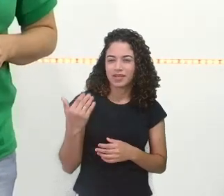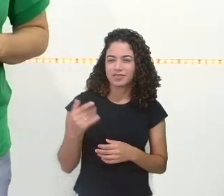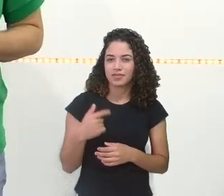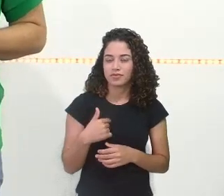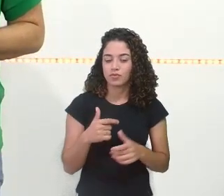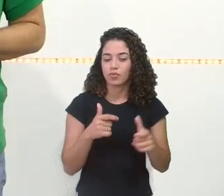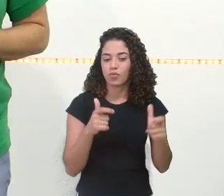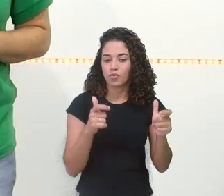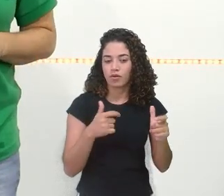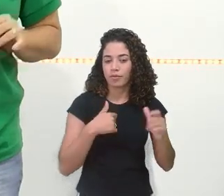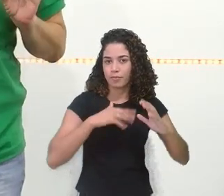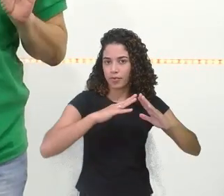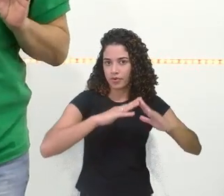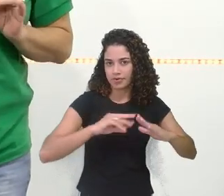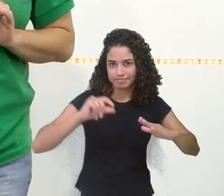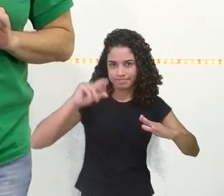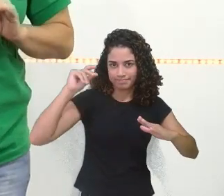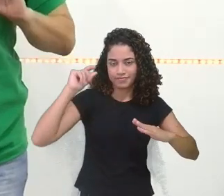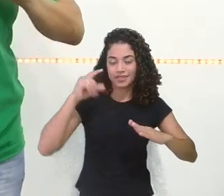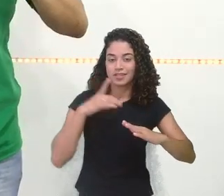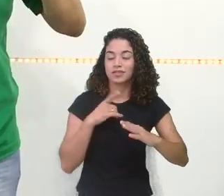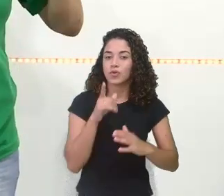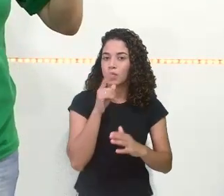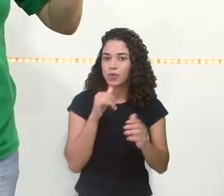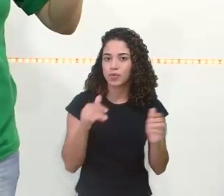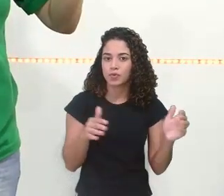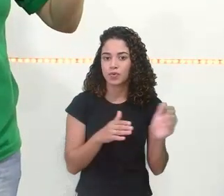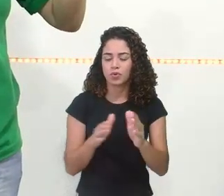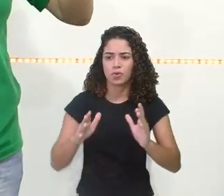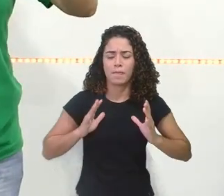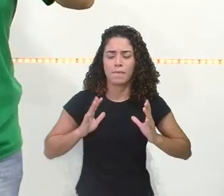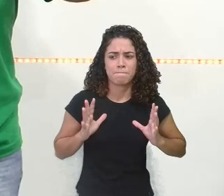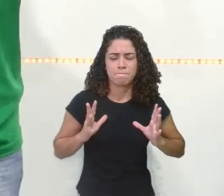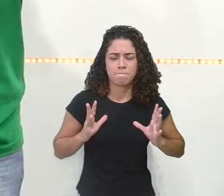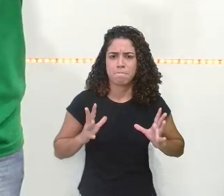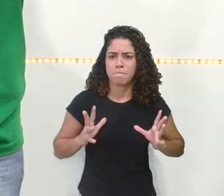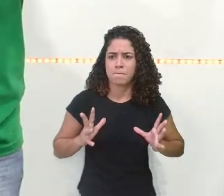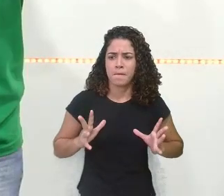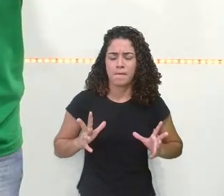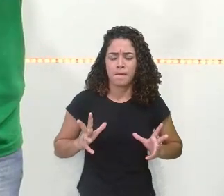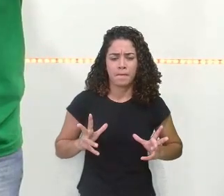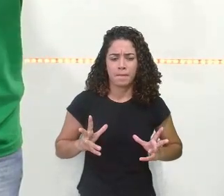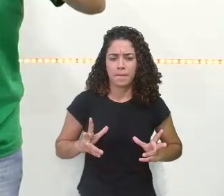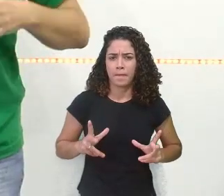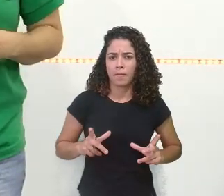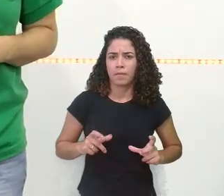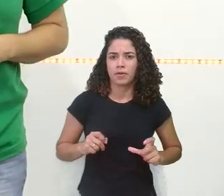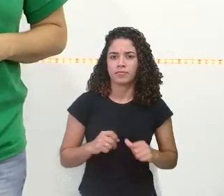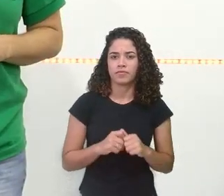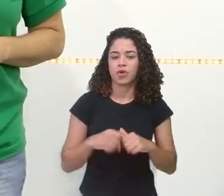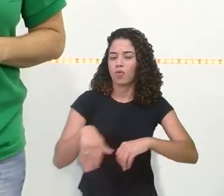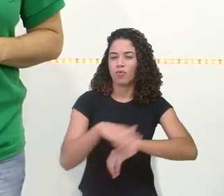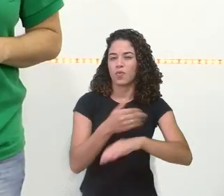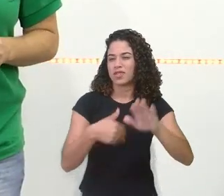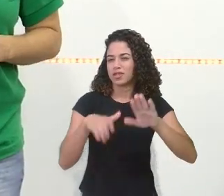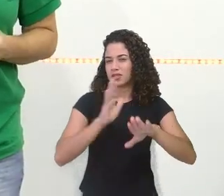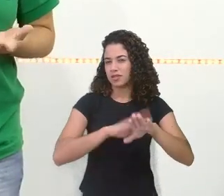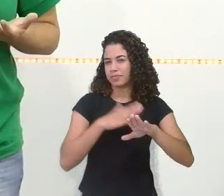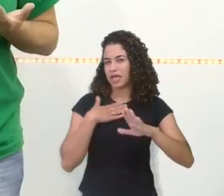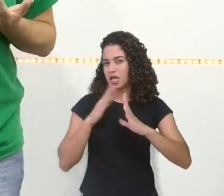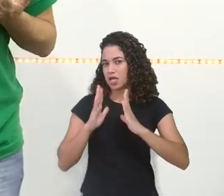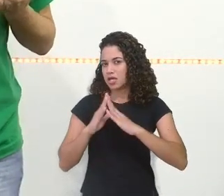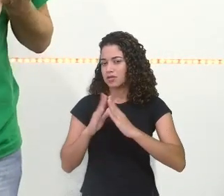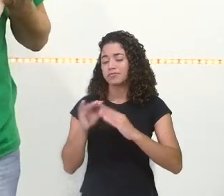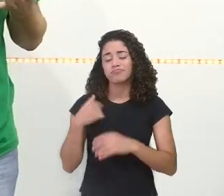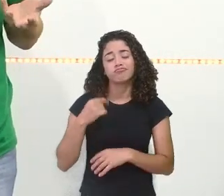aí de casa, tinha um rio muito limpo, sabe, na parte na rua de trás. E a gente sempre ia lá para